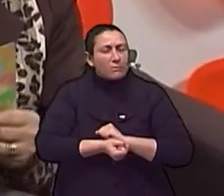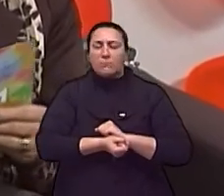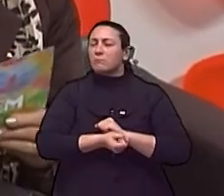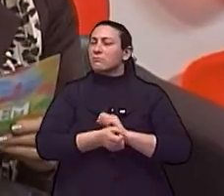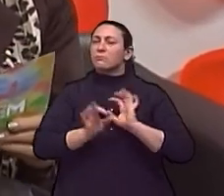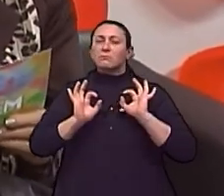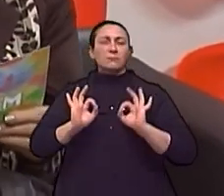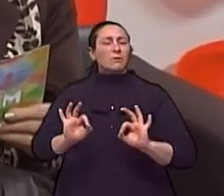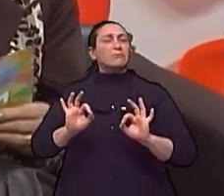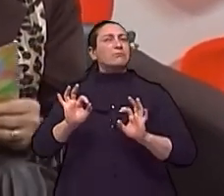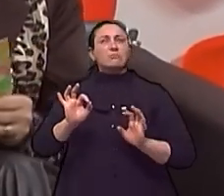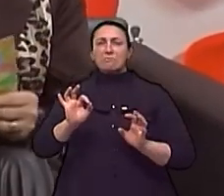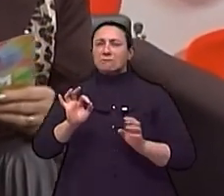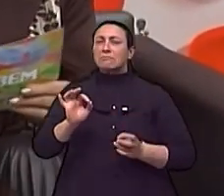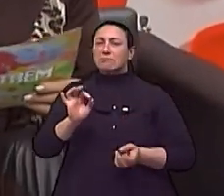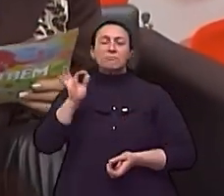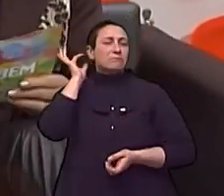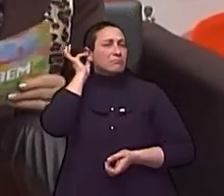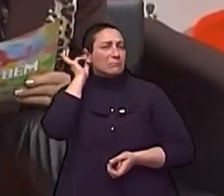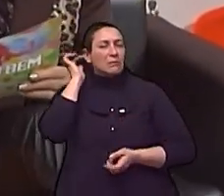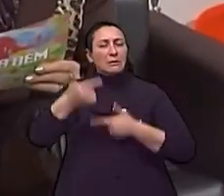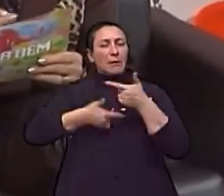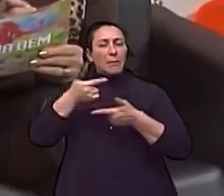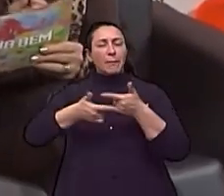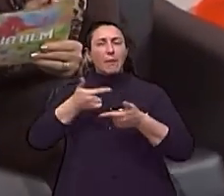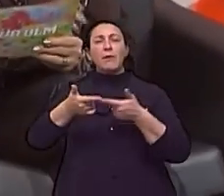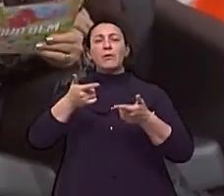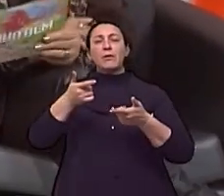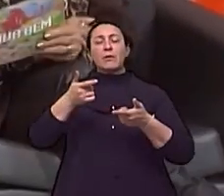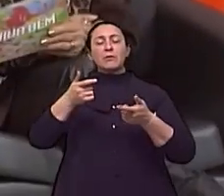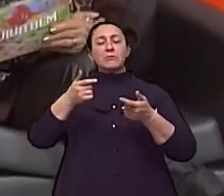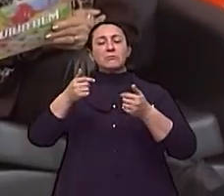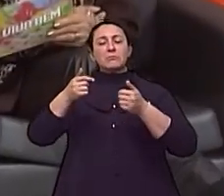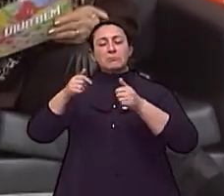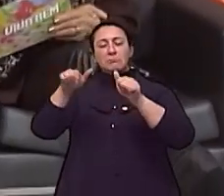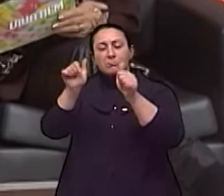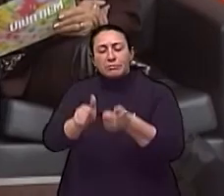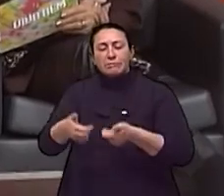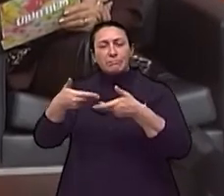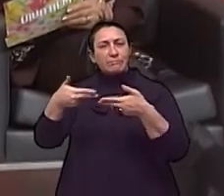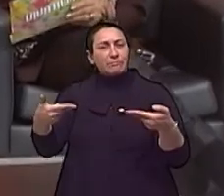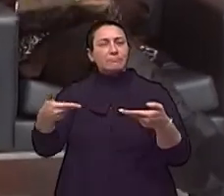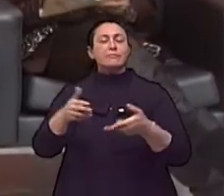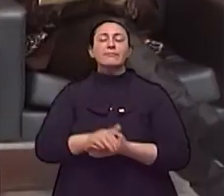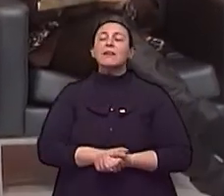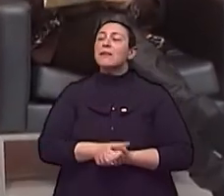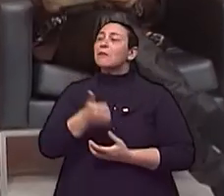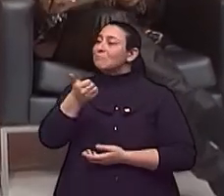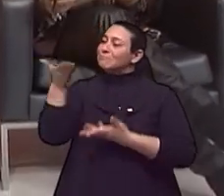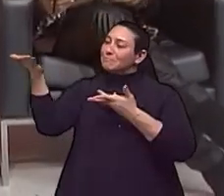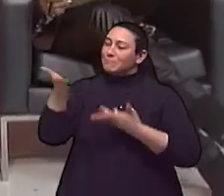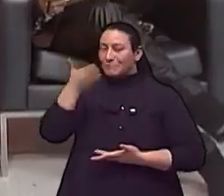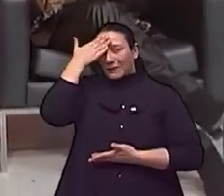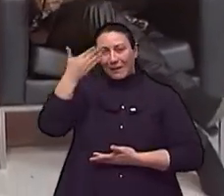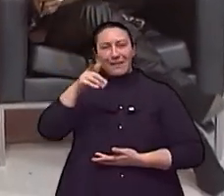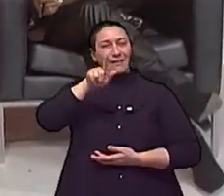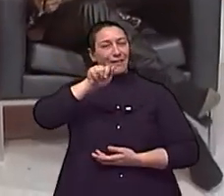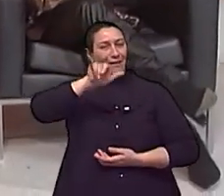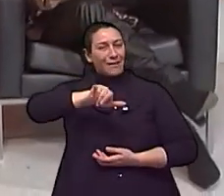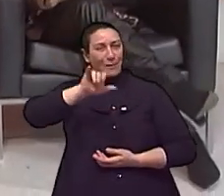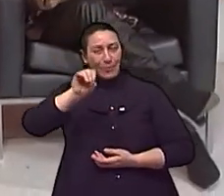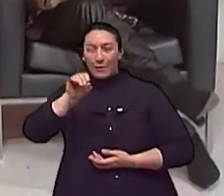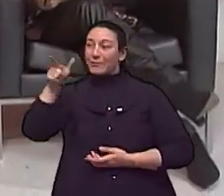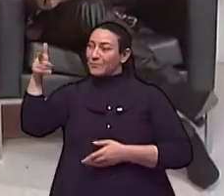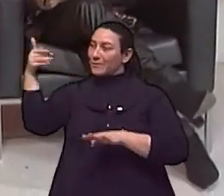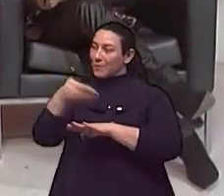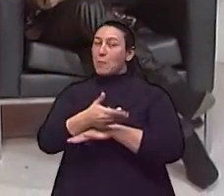o artesanato né virou um trabalho artístico esse trabalhar Caiu um grande prazer ter mais uma vez no programa pessoal